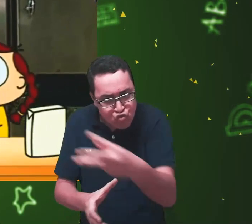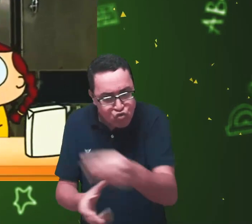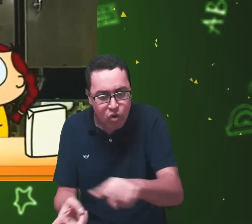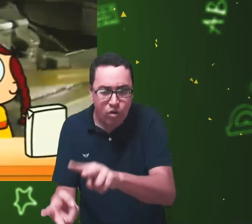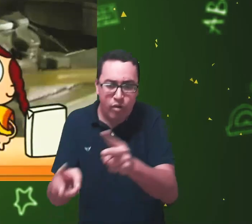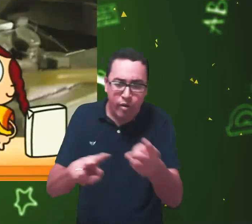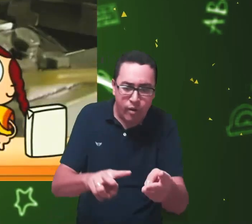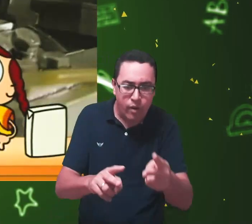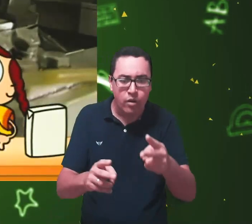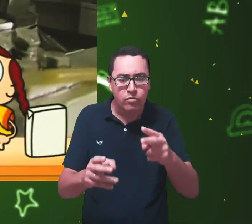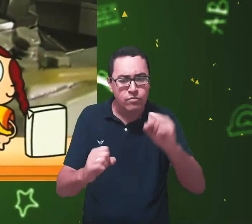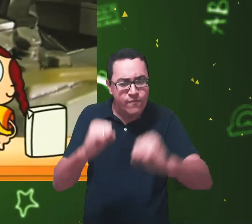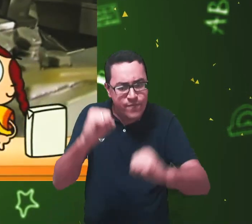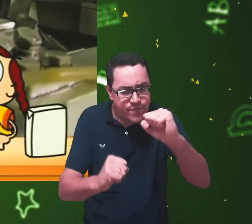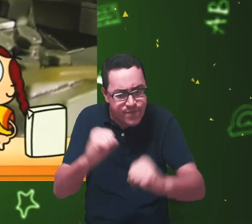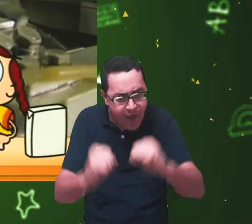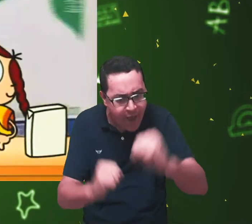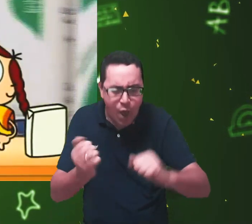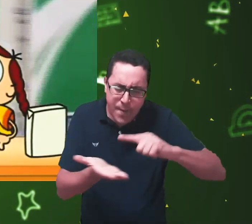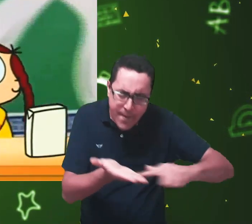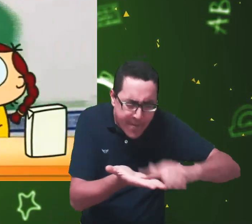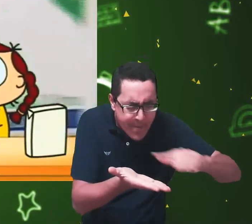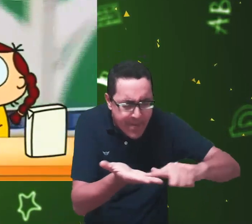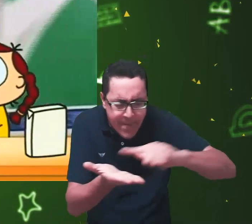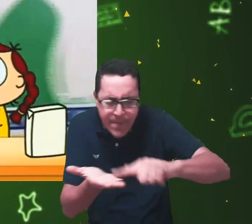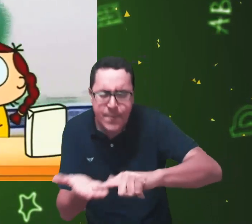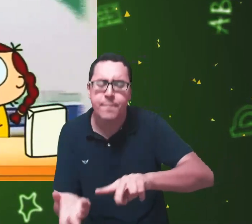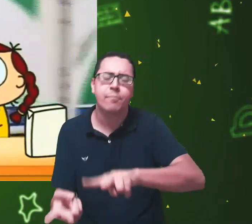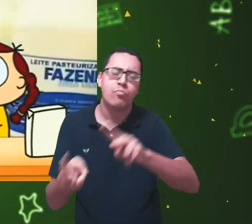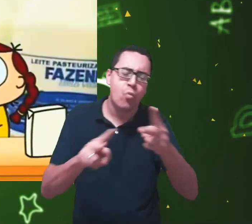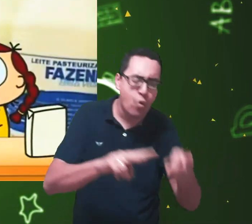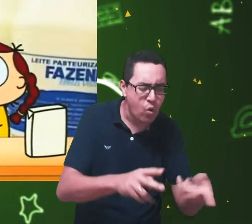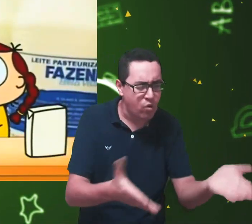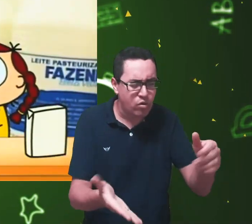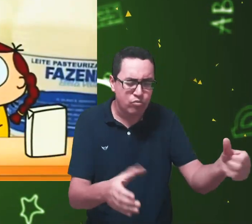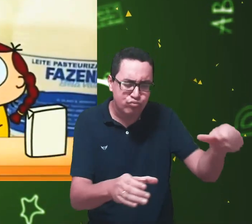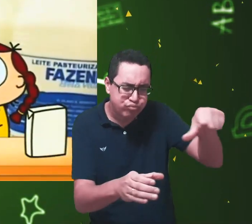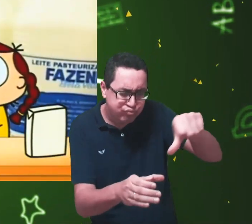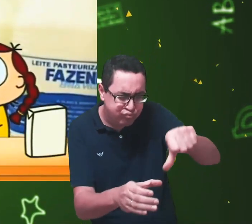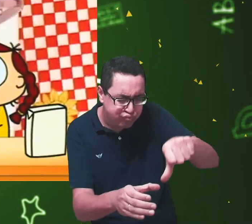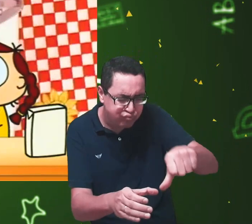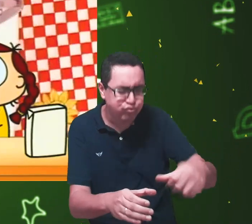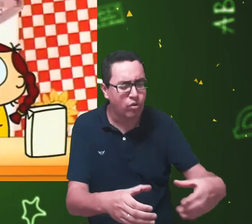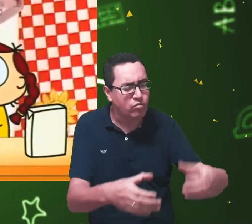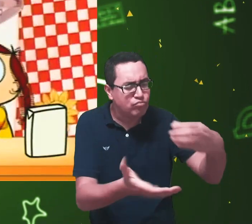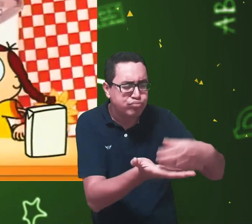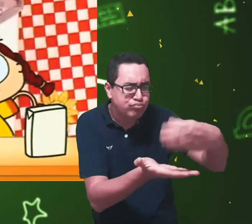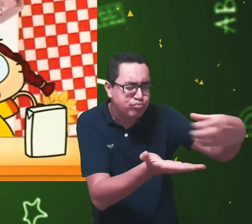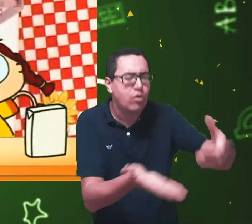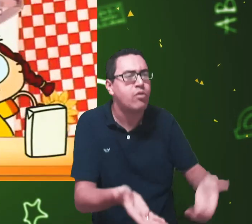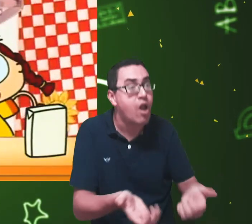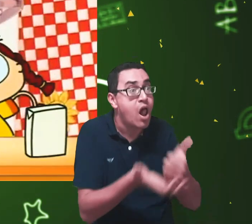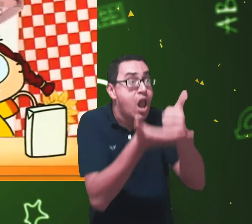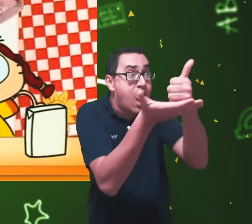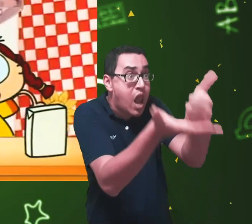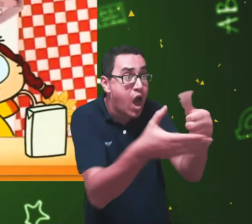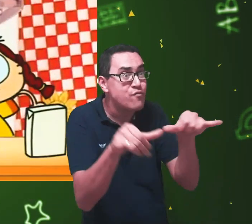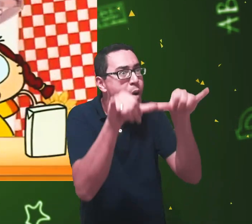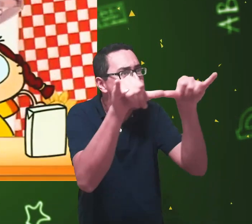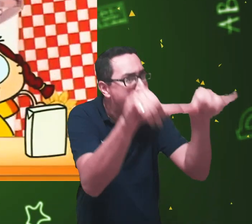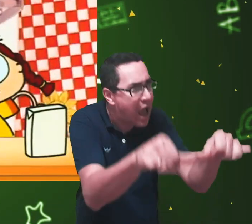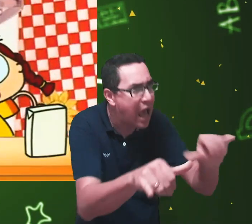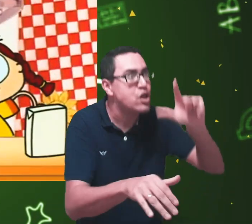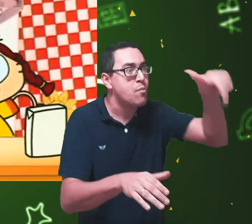foi pasteurizado e depois embalado e depois transportado para um supermercado e depois foi batido nessa